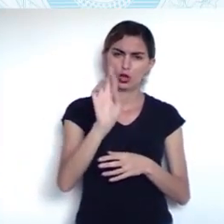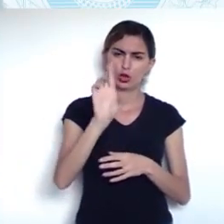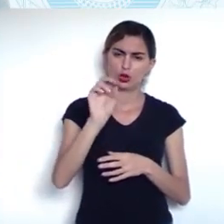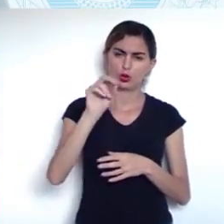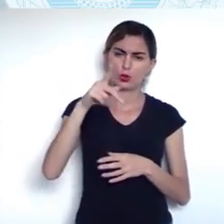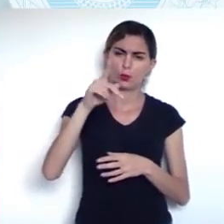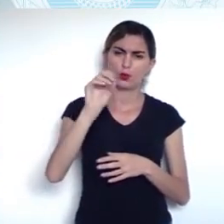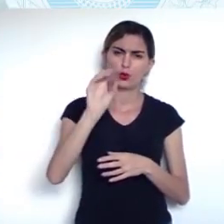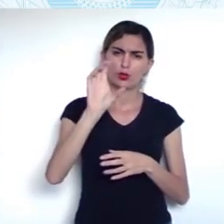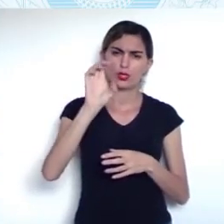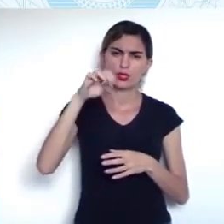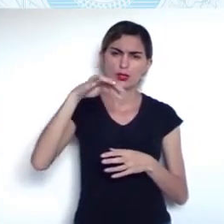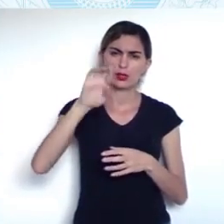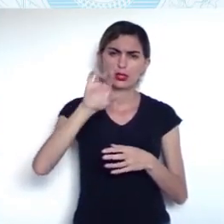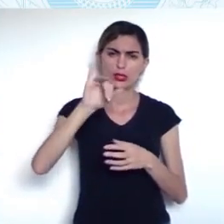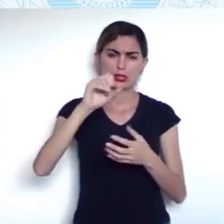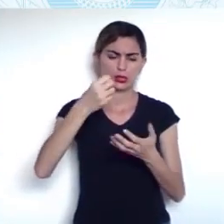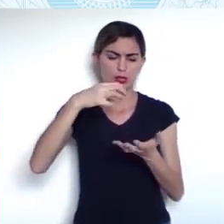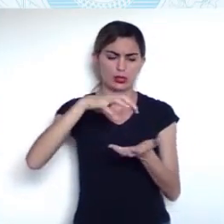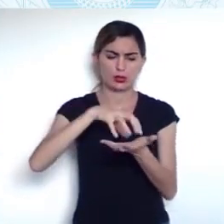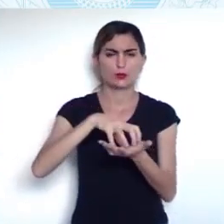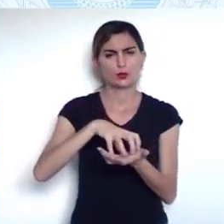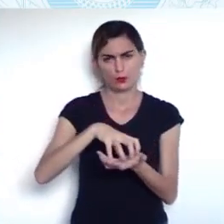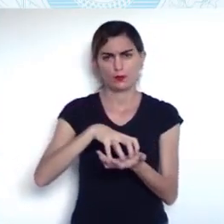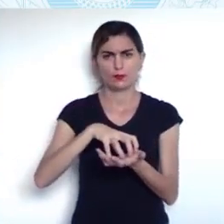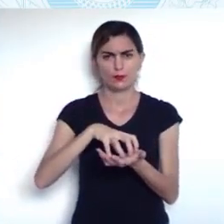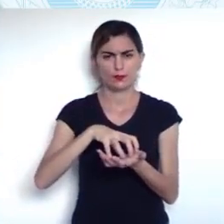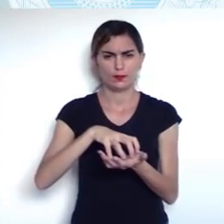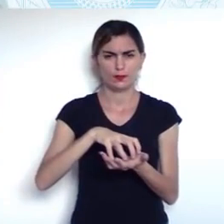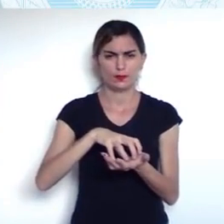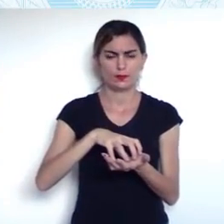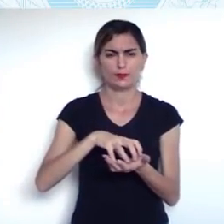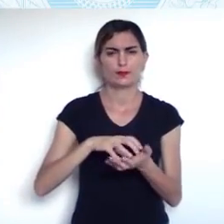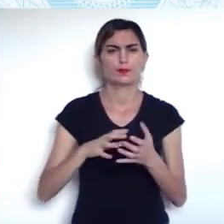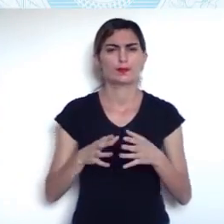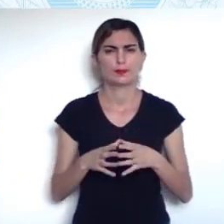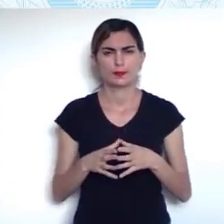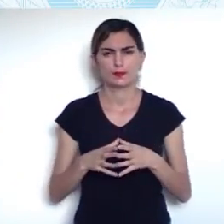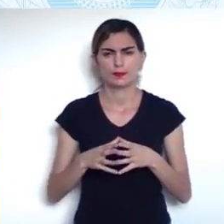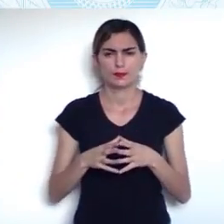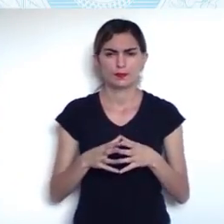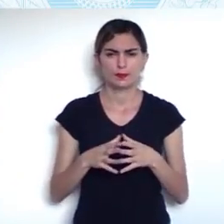antropocentrismo, onde o homem é o centro de tudo.